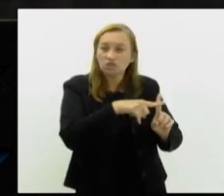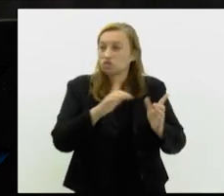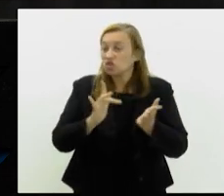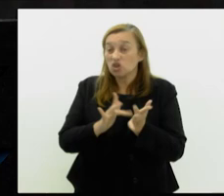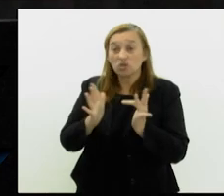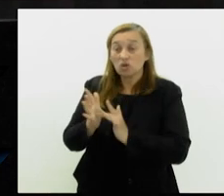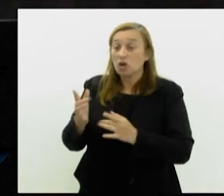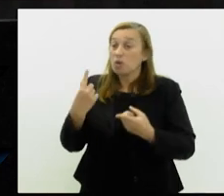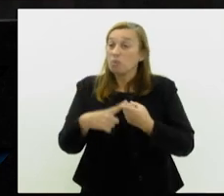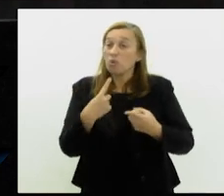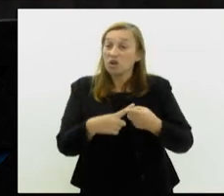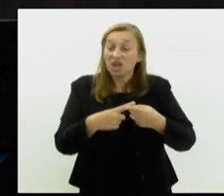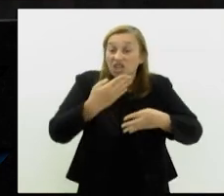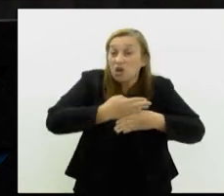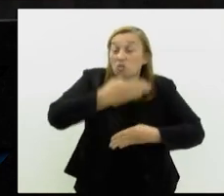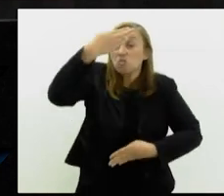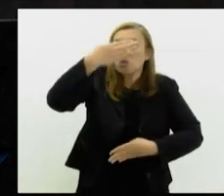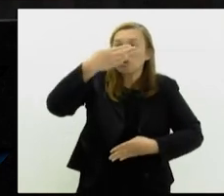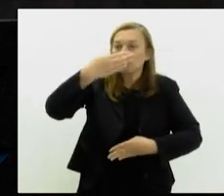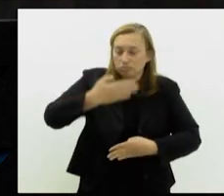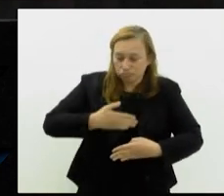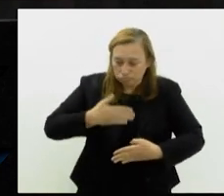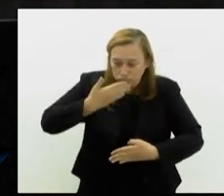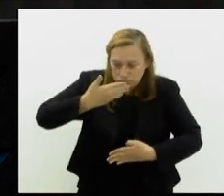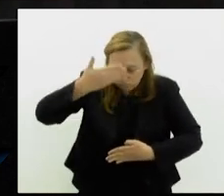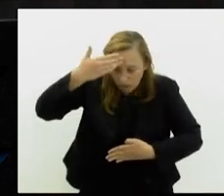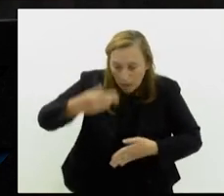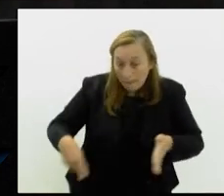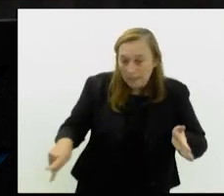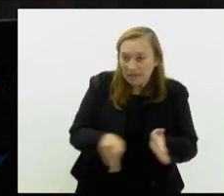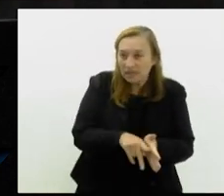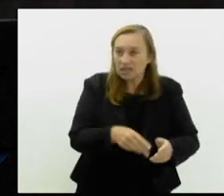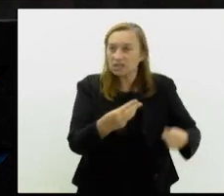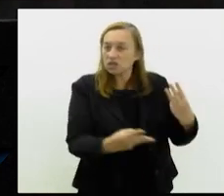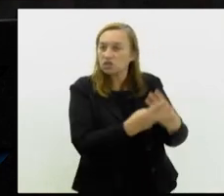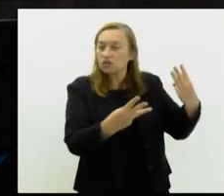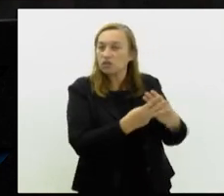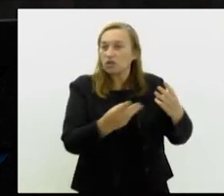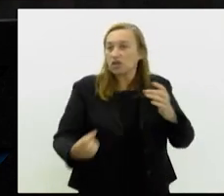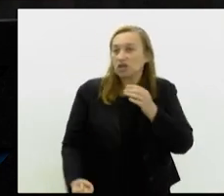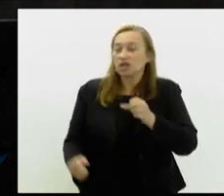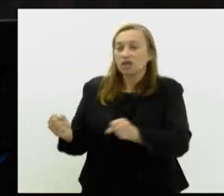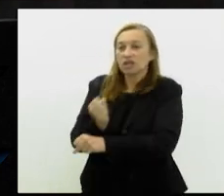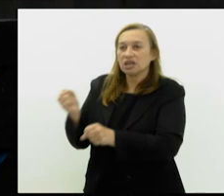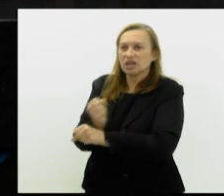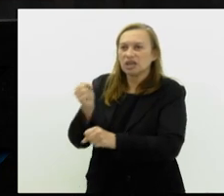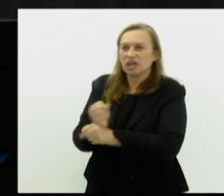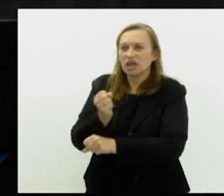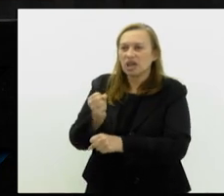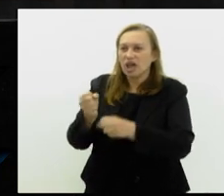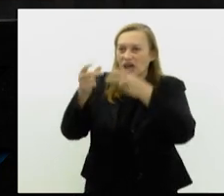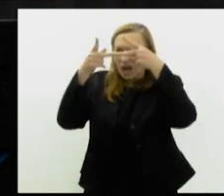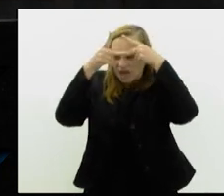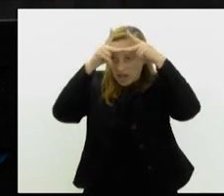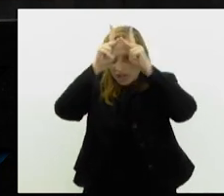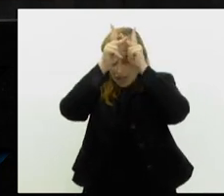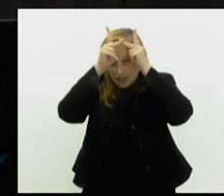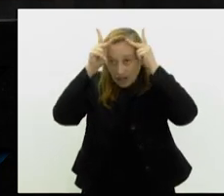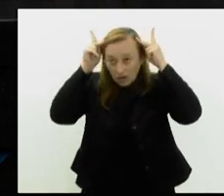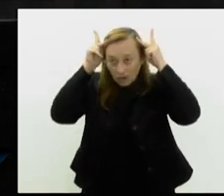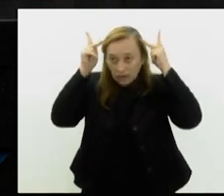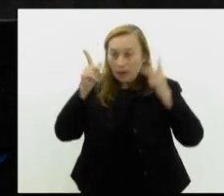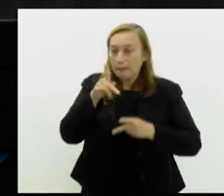nem o muro das lamentações é judeu foi construído por Herodes pai e filho Ambos